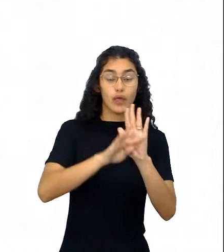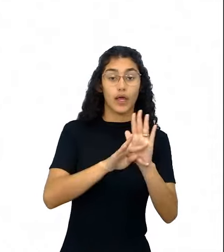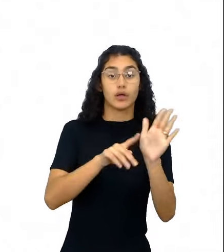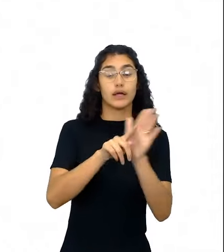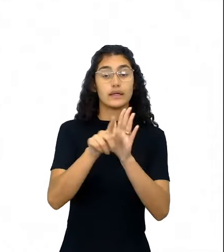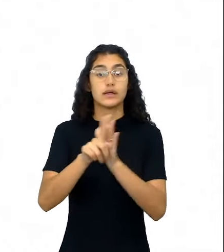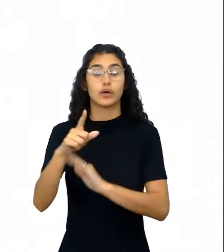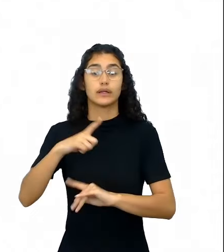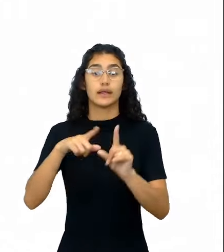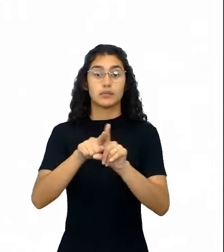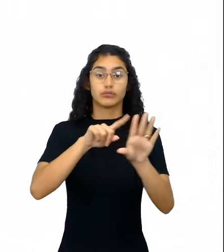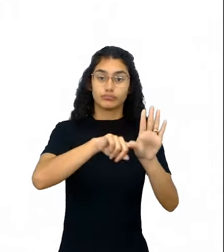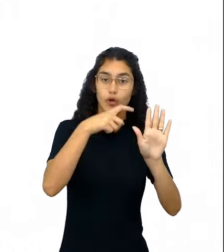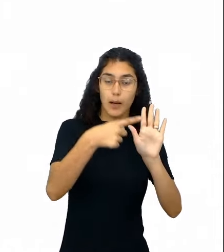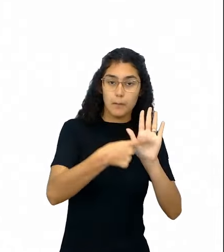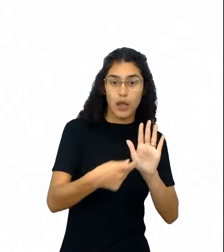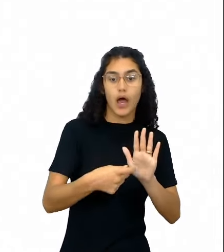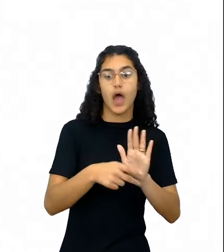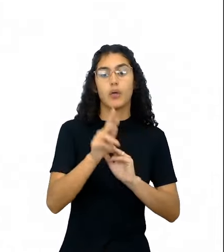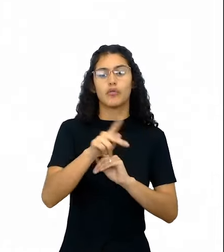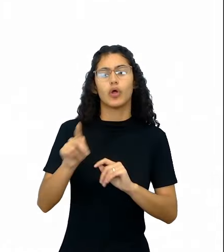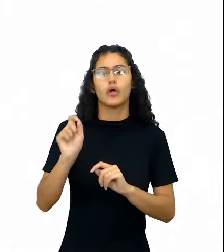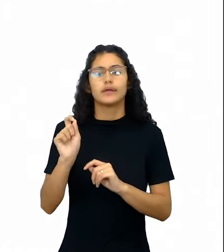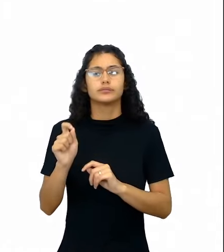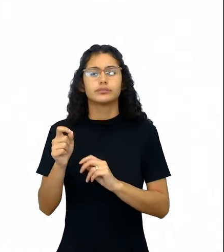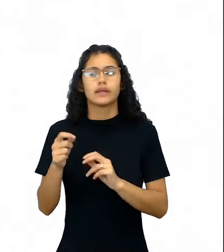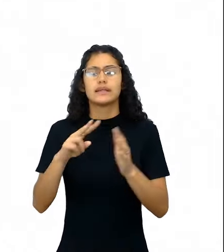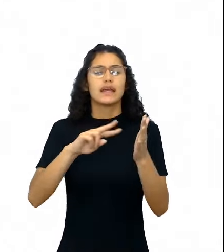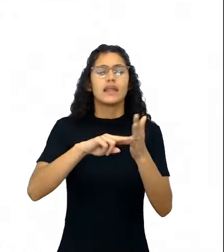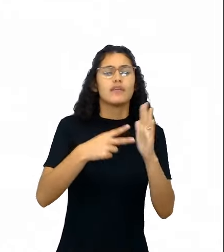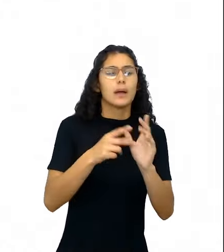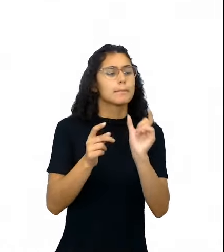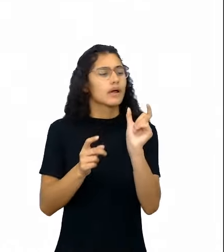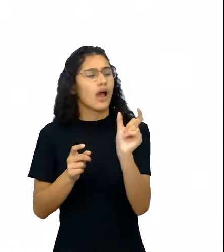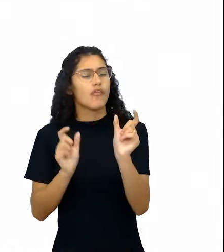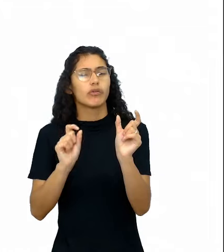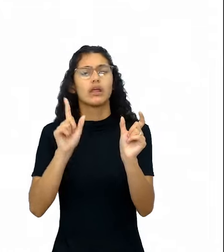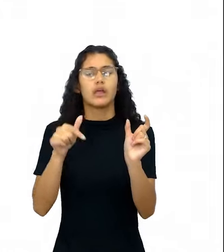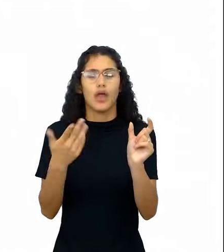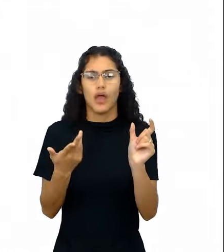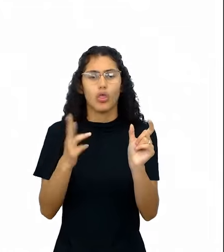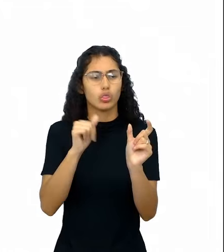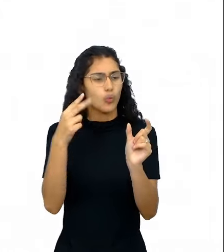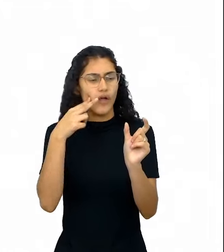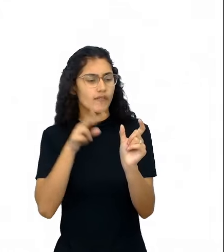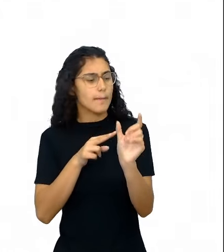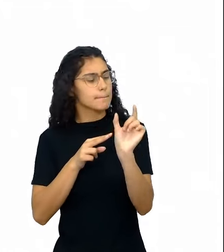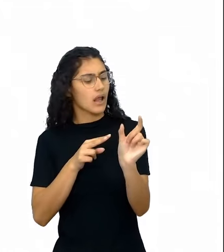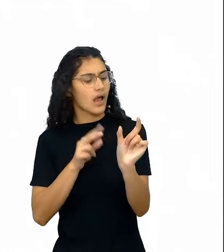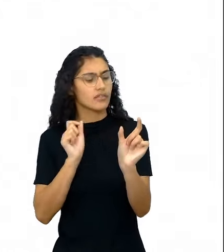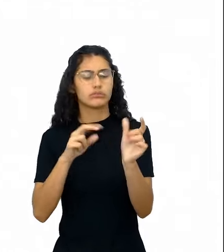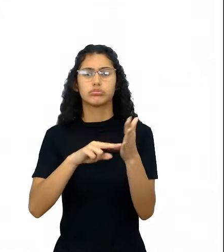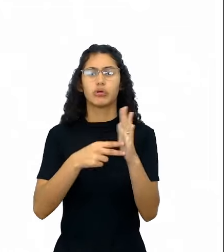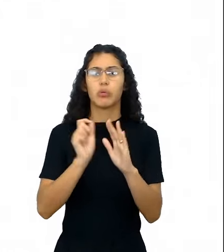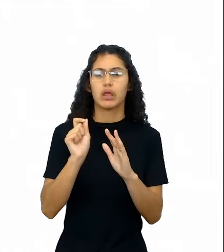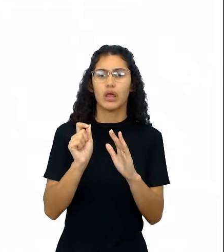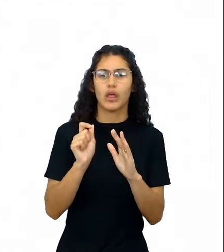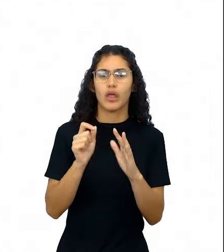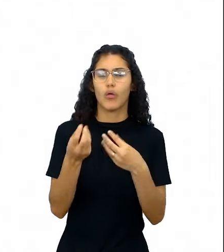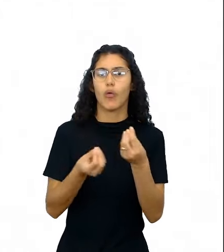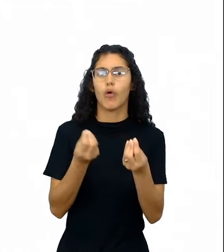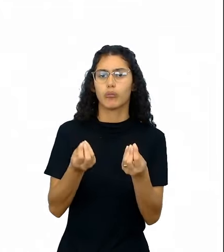do vocabulário. Professor, o que significa essa palavra? Eu não entendi essa palavra, eu nunca vi essa palavra. Essa palavra vem de